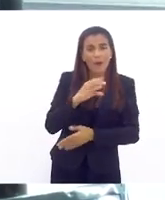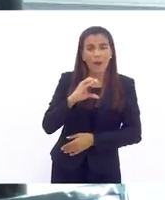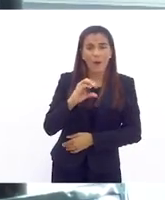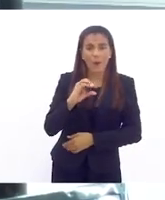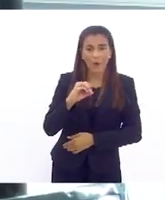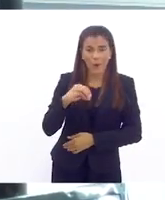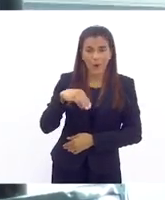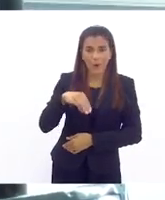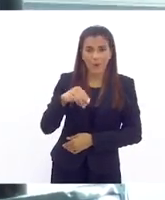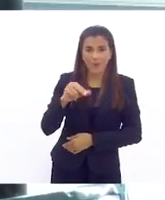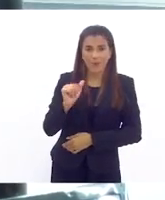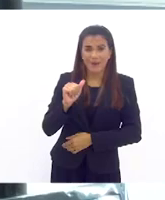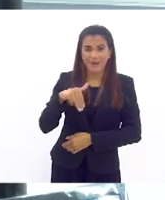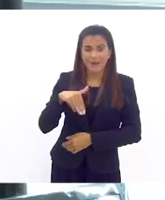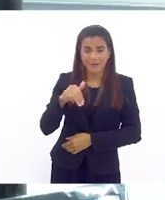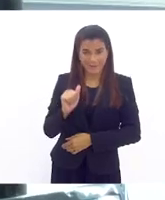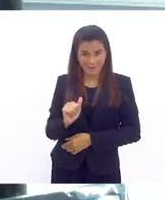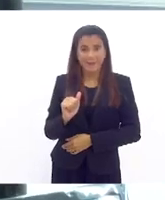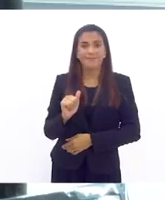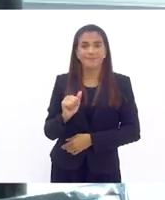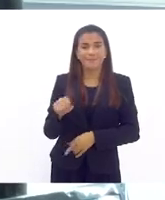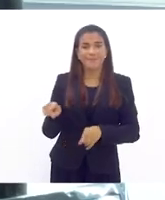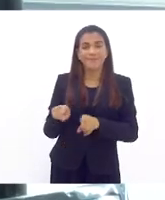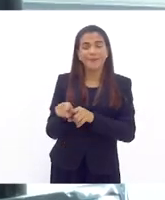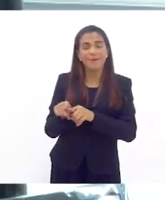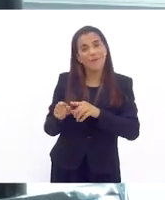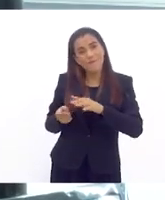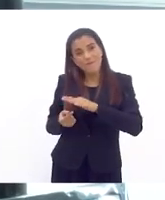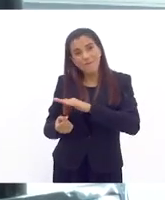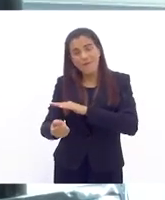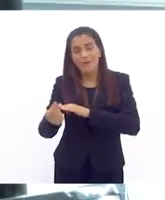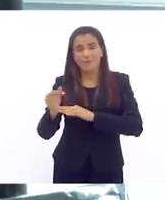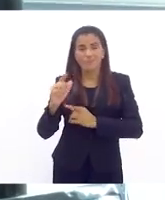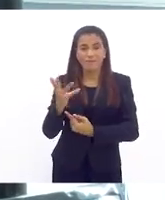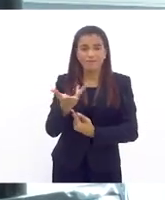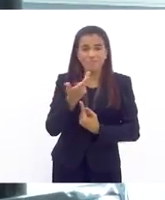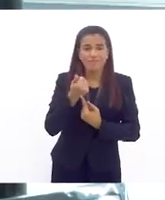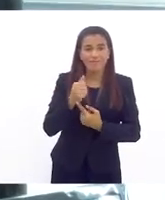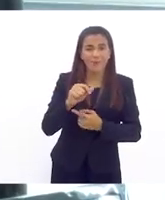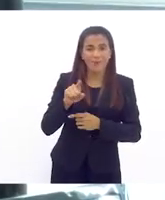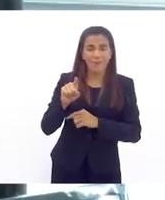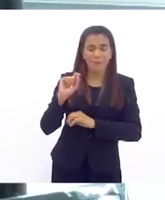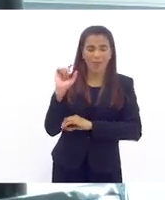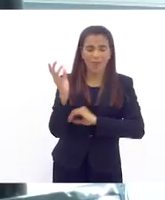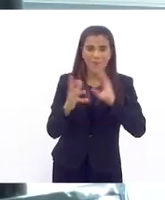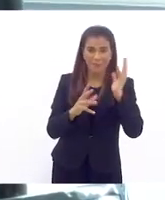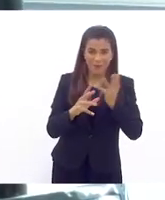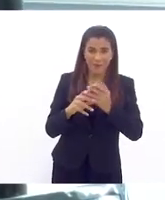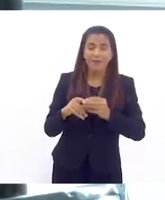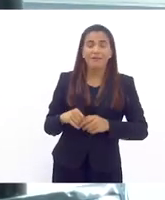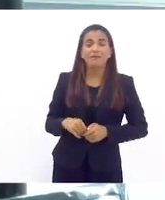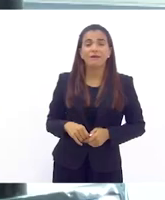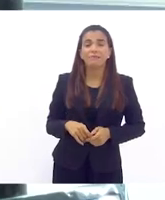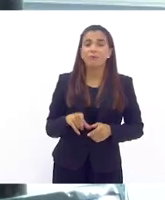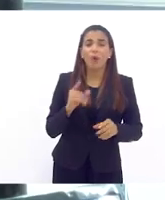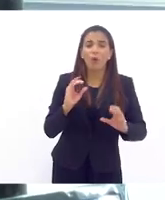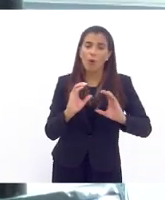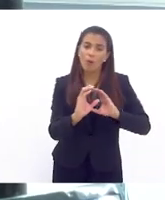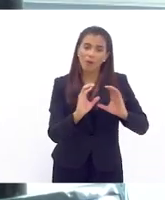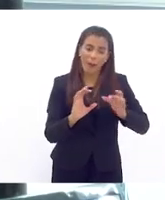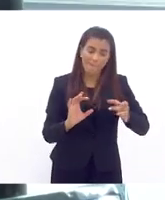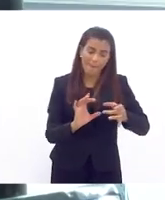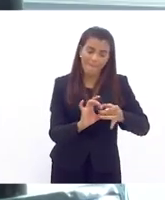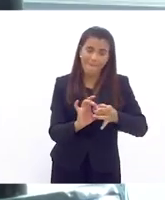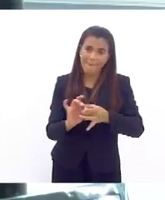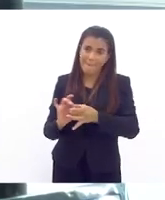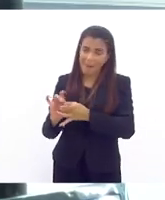assim como é feito no Fundo Nacional de Meio Ambiente o estado Só tem a ganhar se consultar se comunicar com os municípios Fluminense